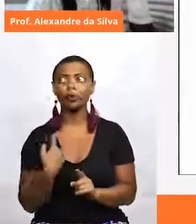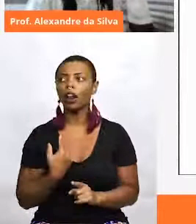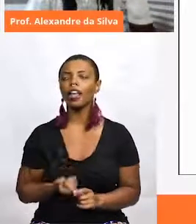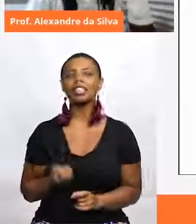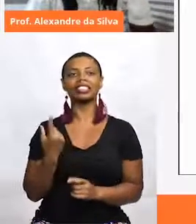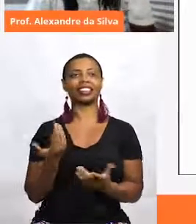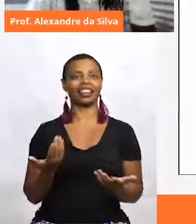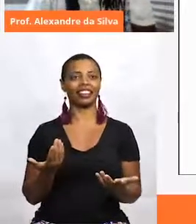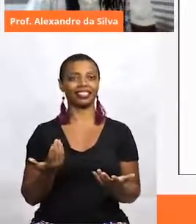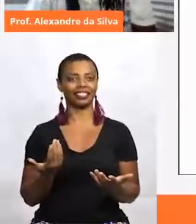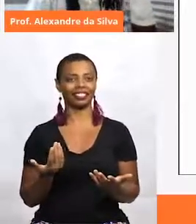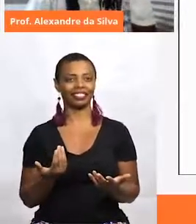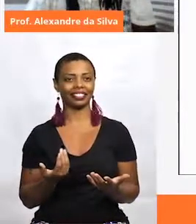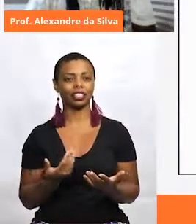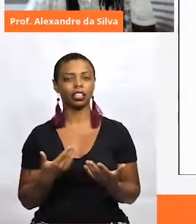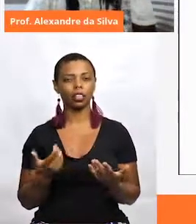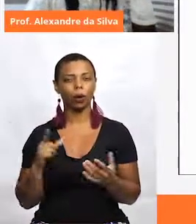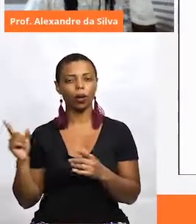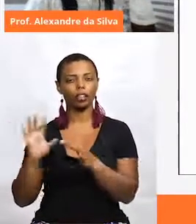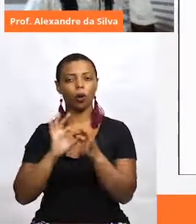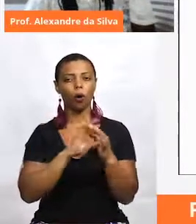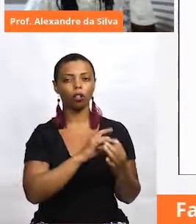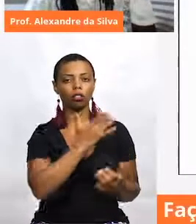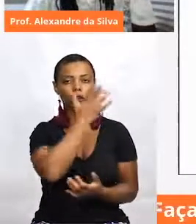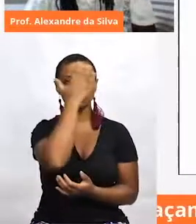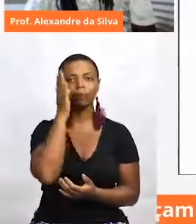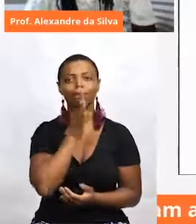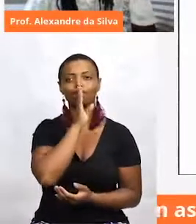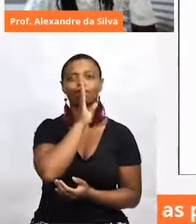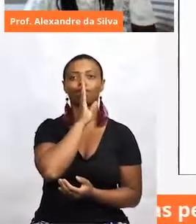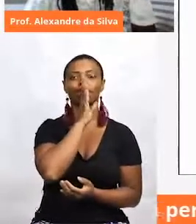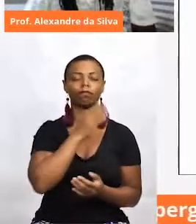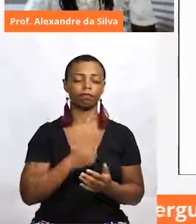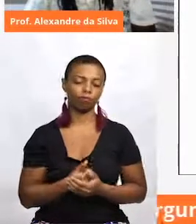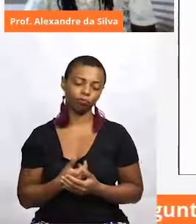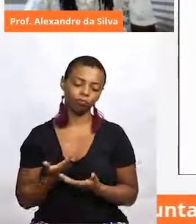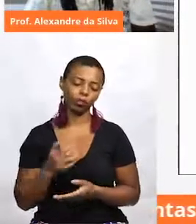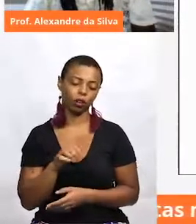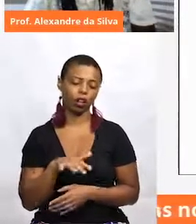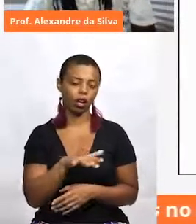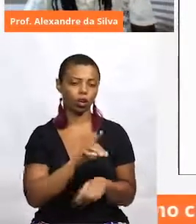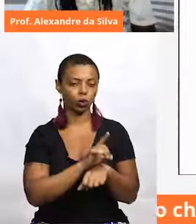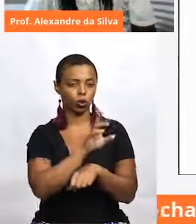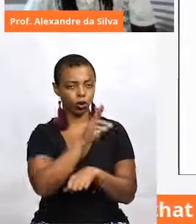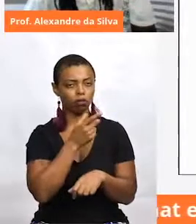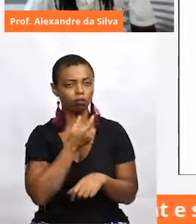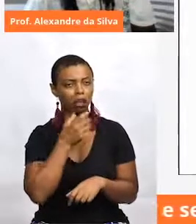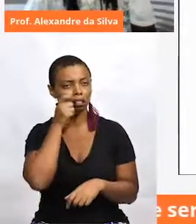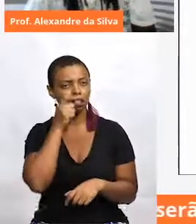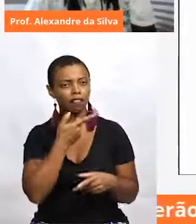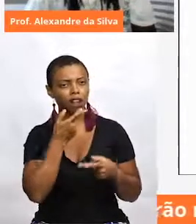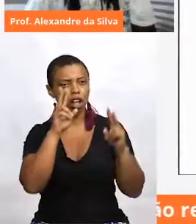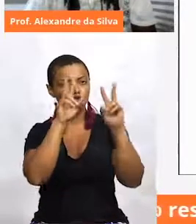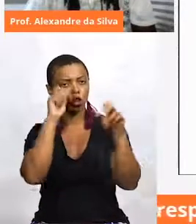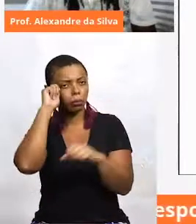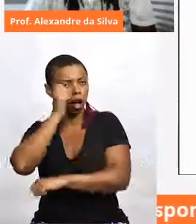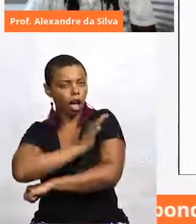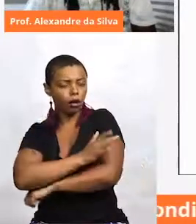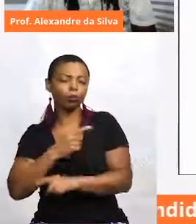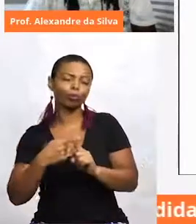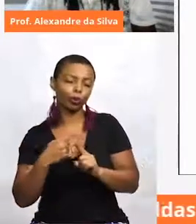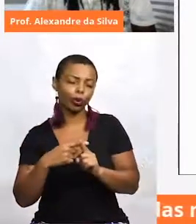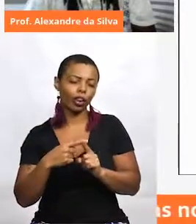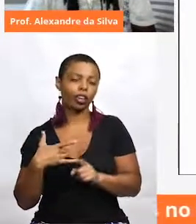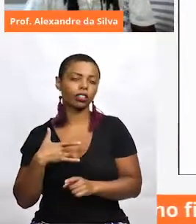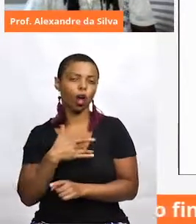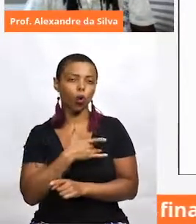trazendo esse contexto. Então, no doutorado, foi interessante falar do racismo, porque saúde pública é uma